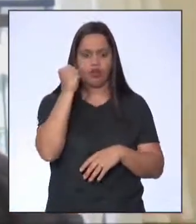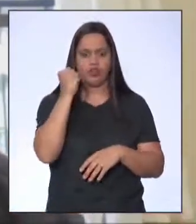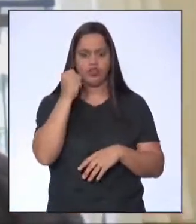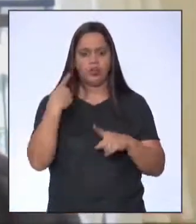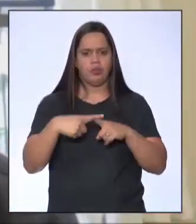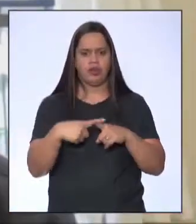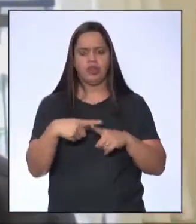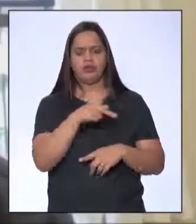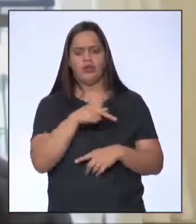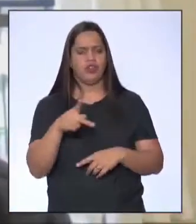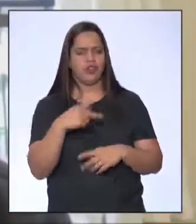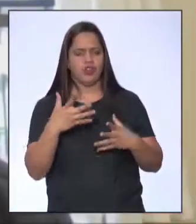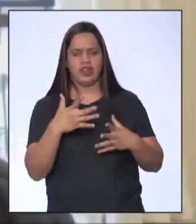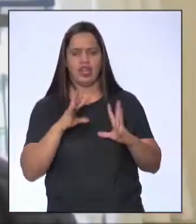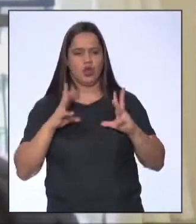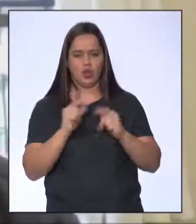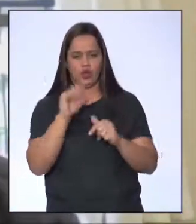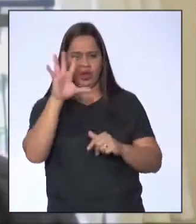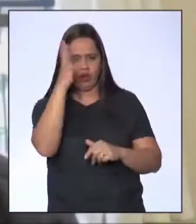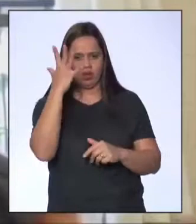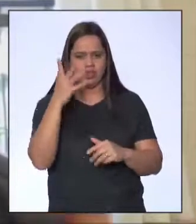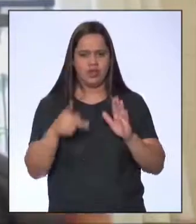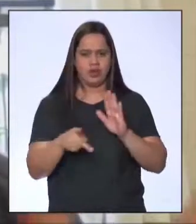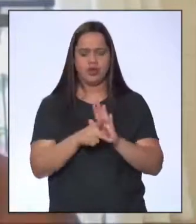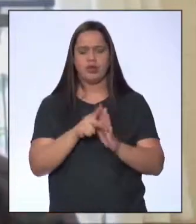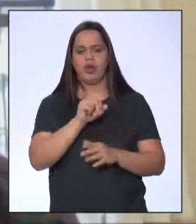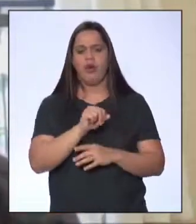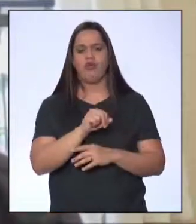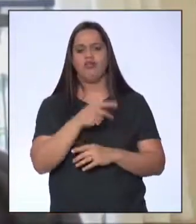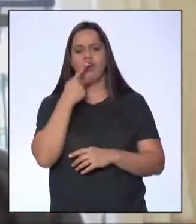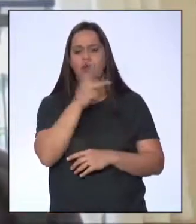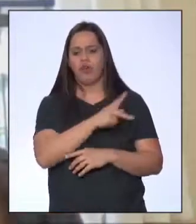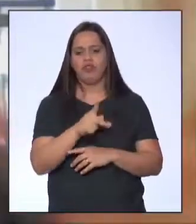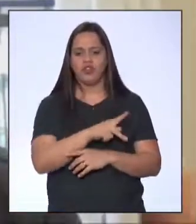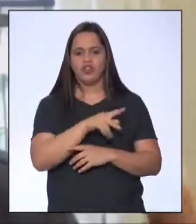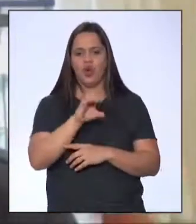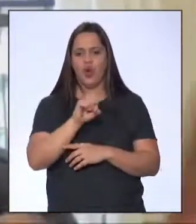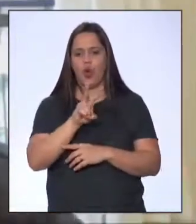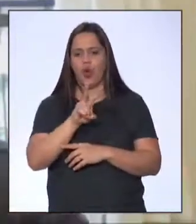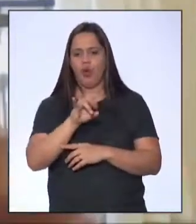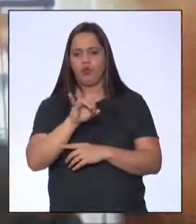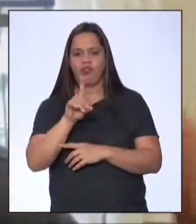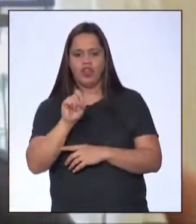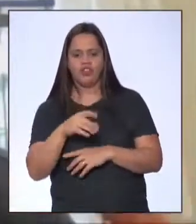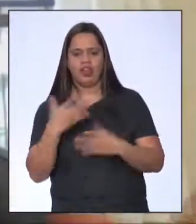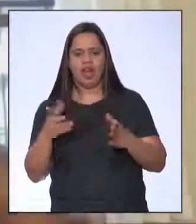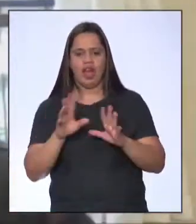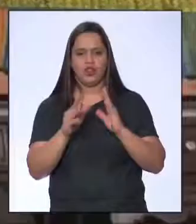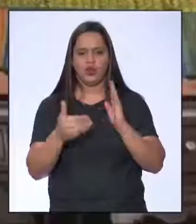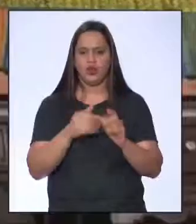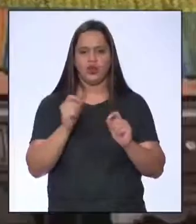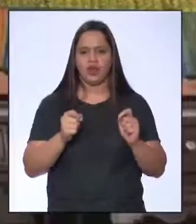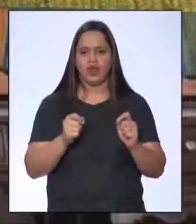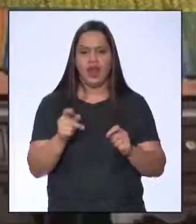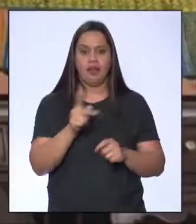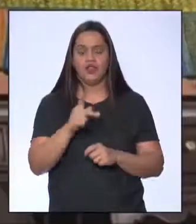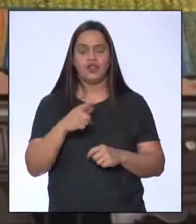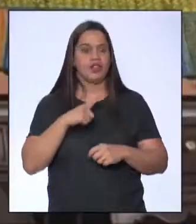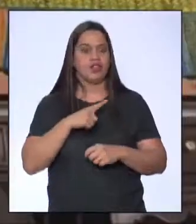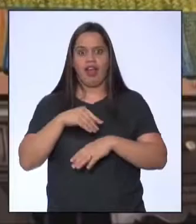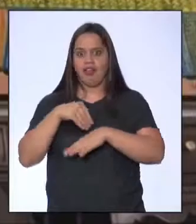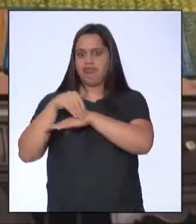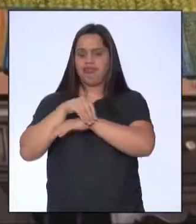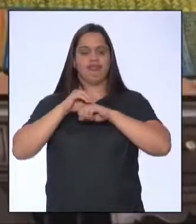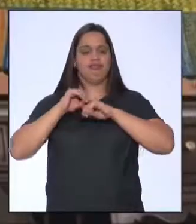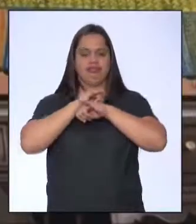professor, que nem a Viviane Sena falou, que é o professor Covid, né? O professor Covid chegou e deu um recado para o mundo inteiro,